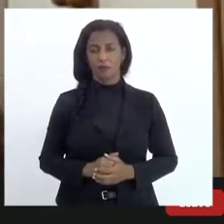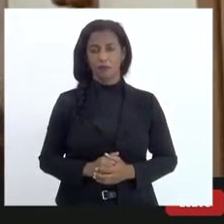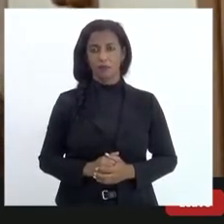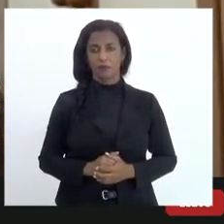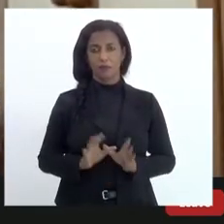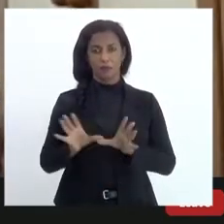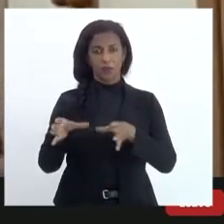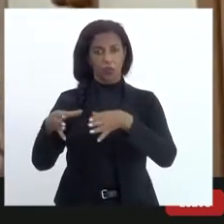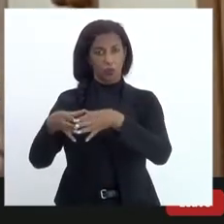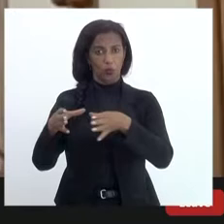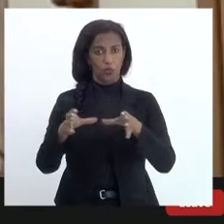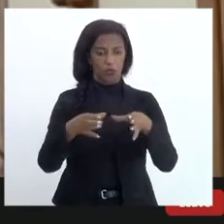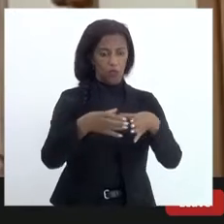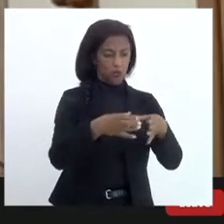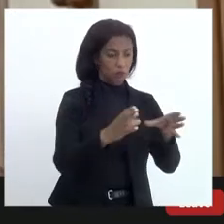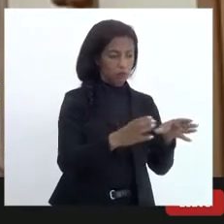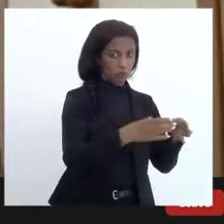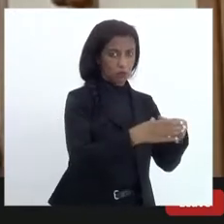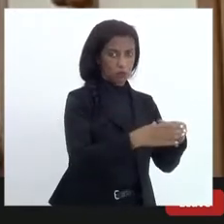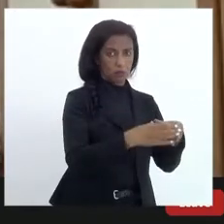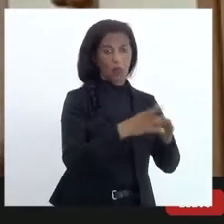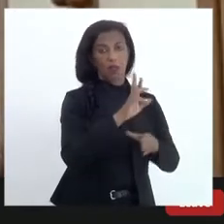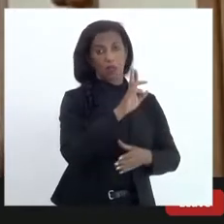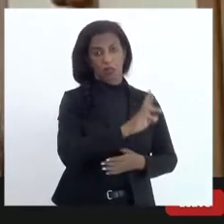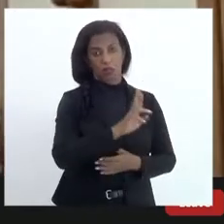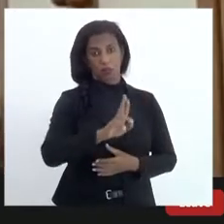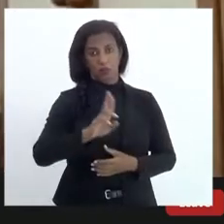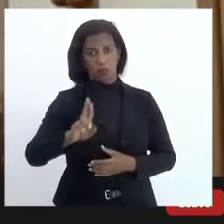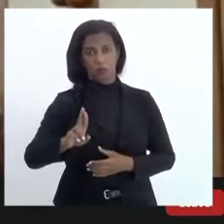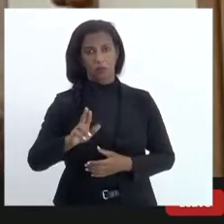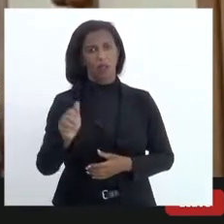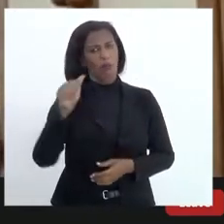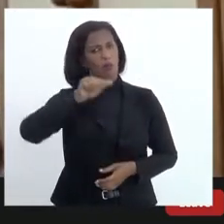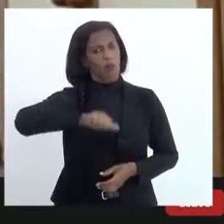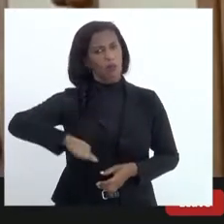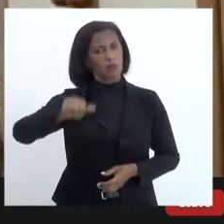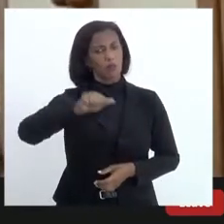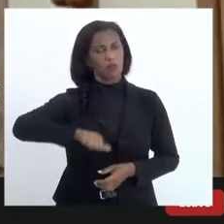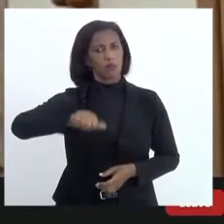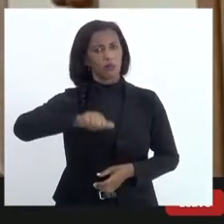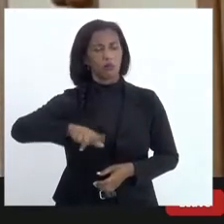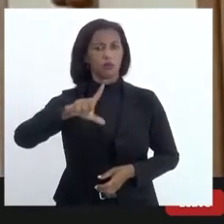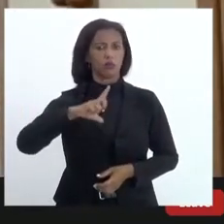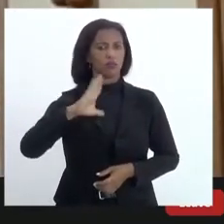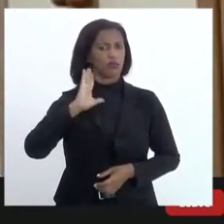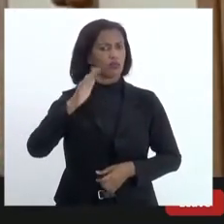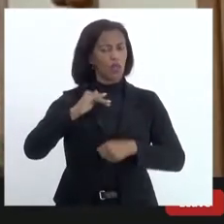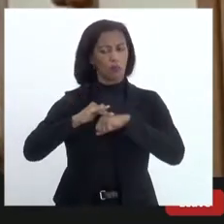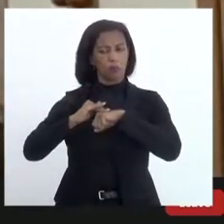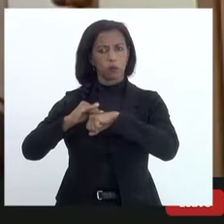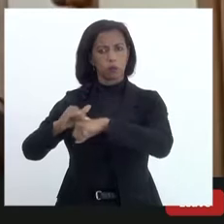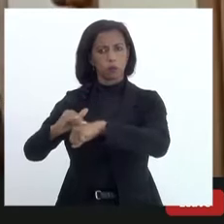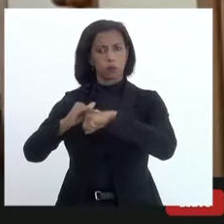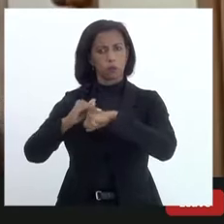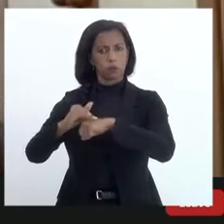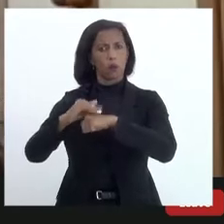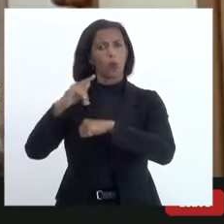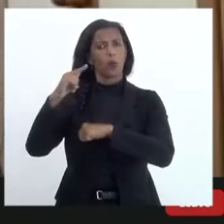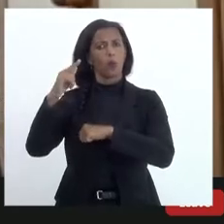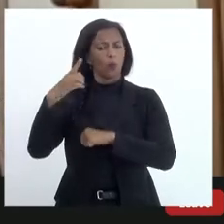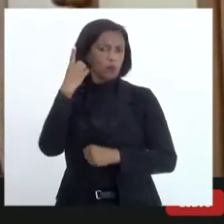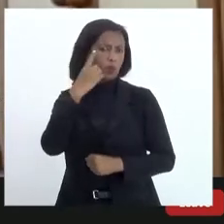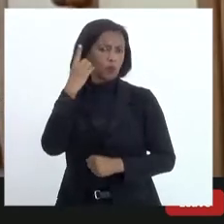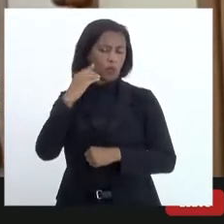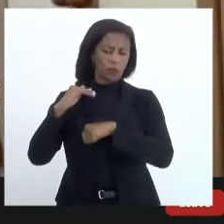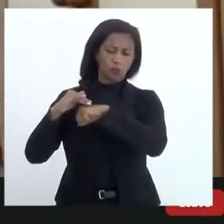das comunidades religiosas, né? É uma associação que, inclusive, eu já conversei com outros parlamentares, e